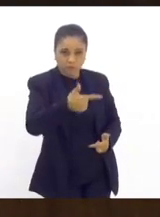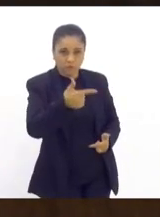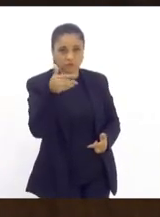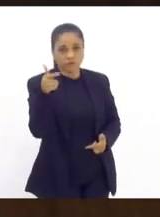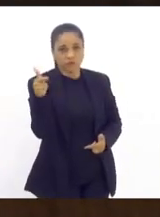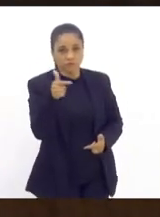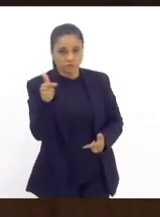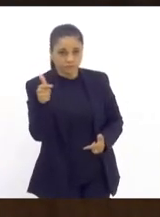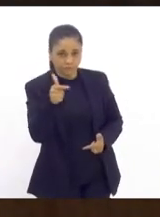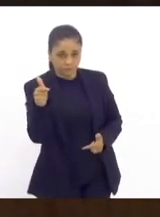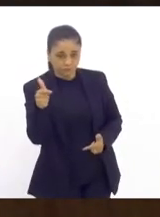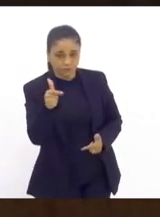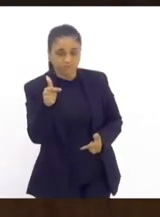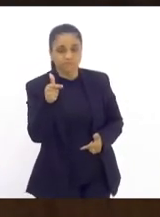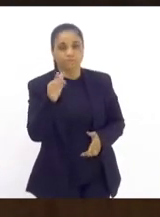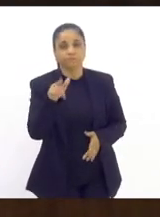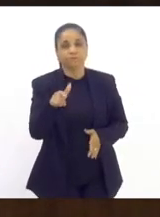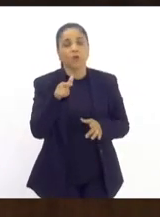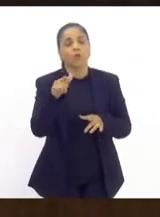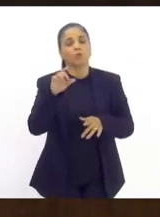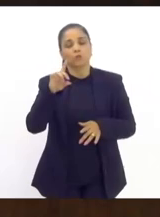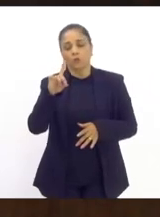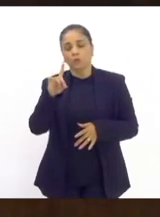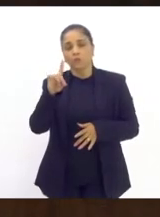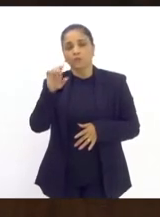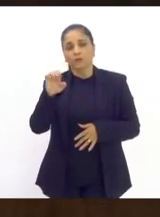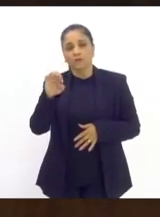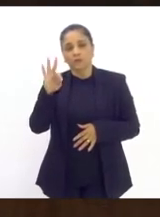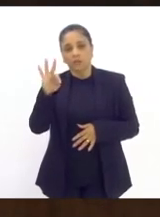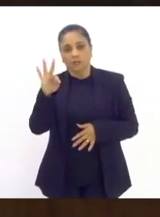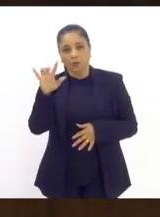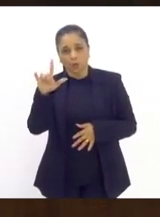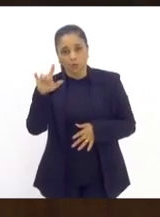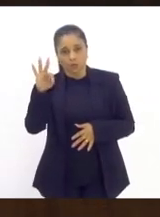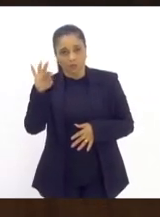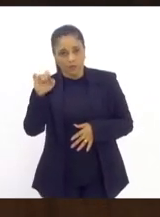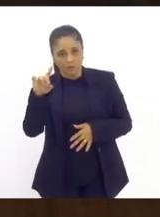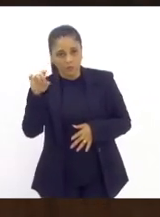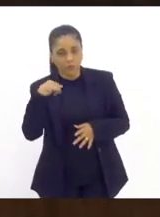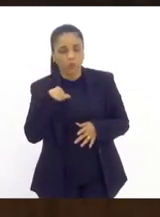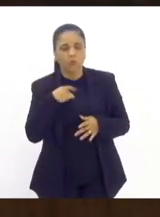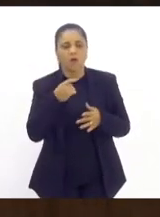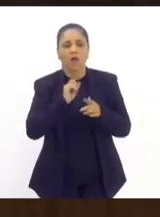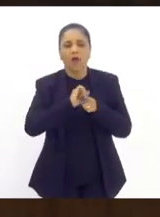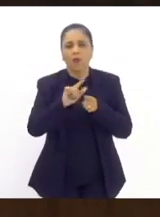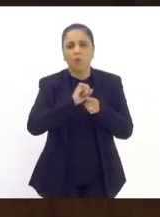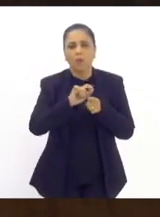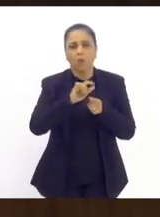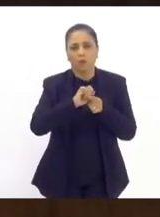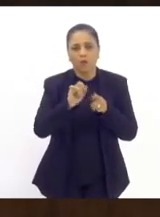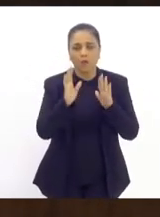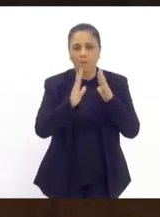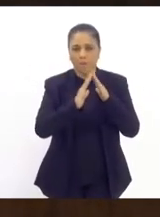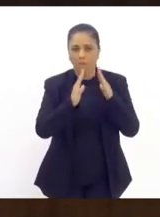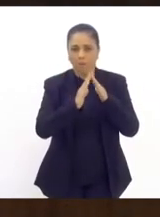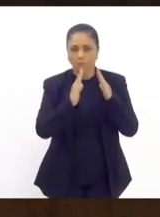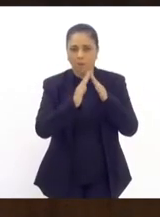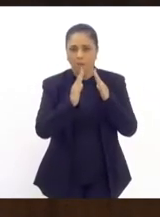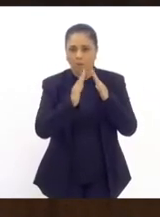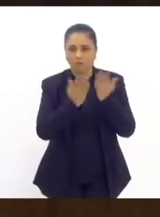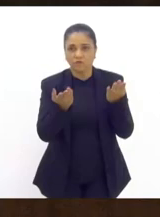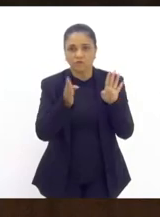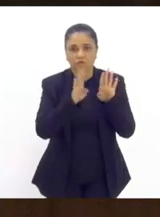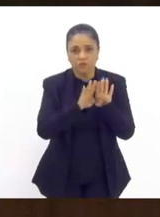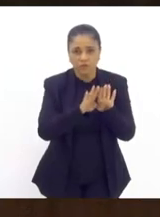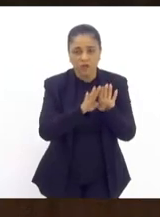Doutor deodal teve trata do aluguel de imóveis ociosos o projeto anterior que era o PLC 62